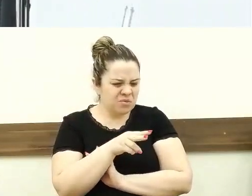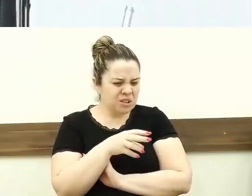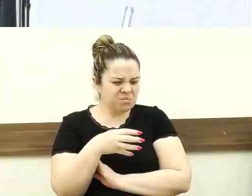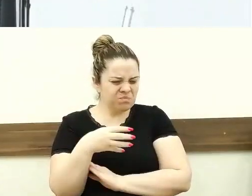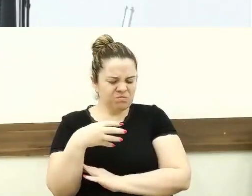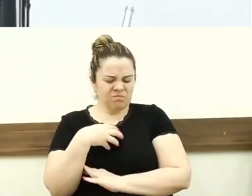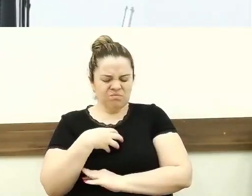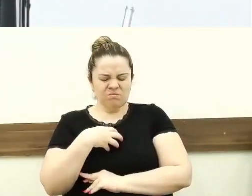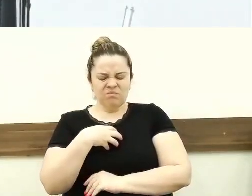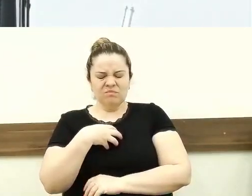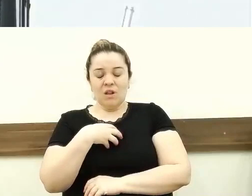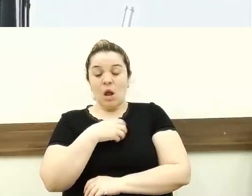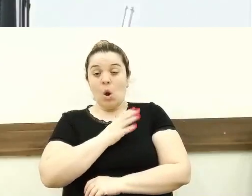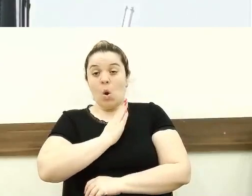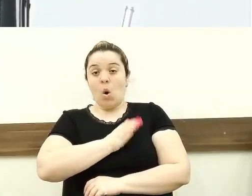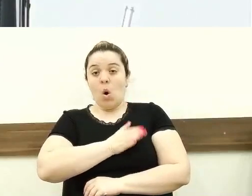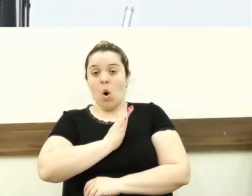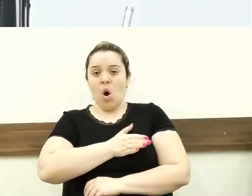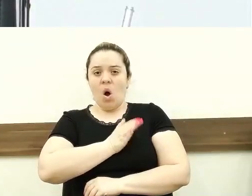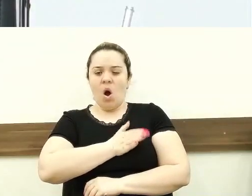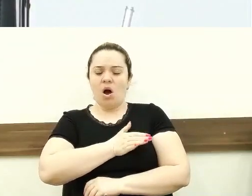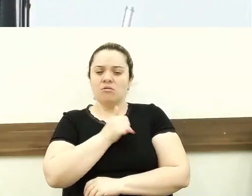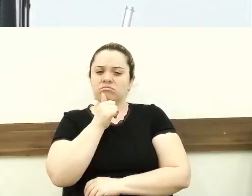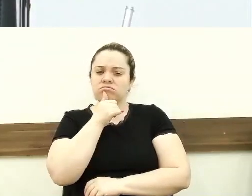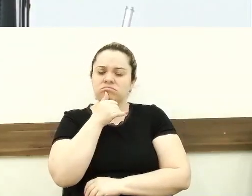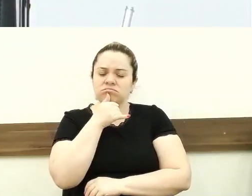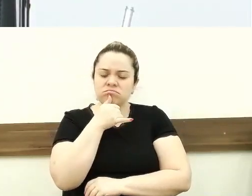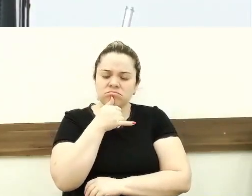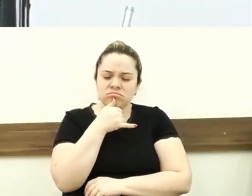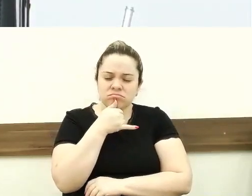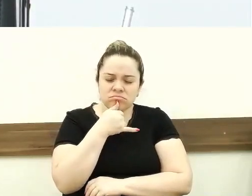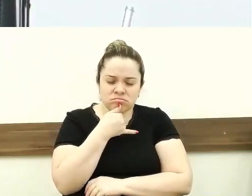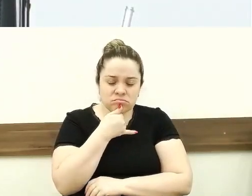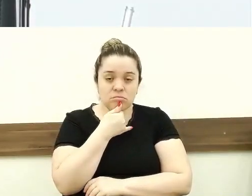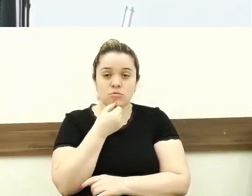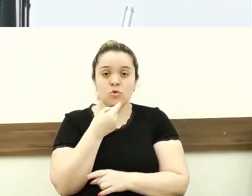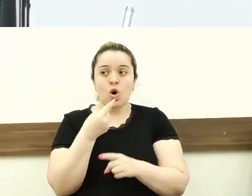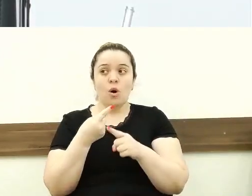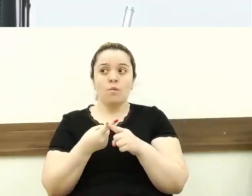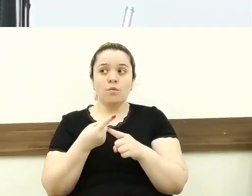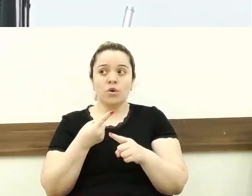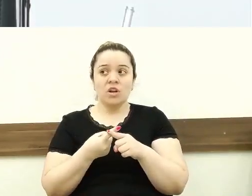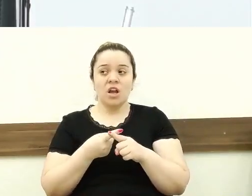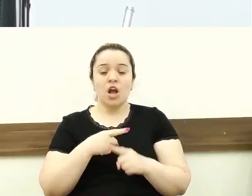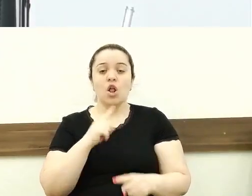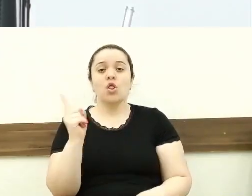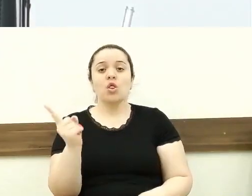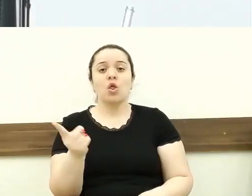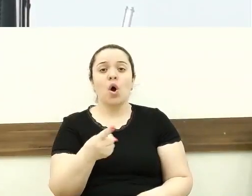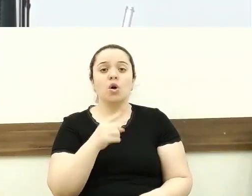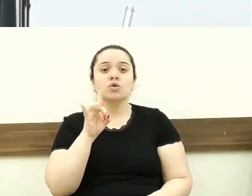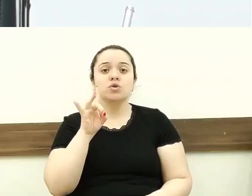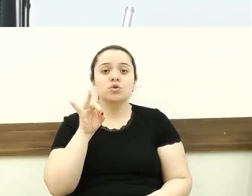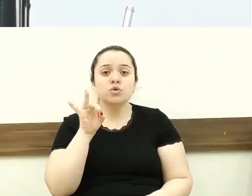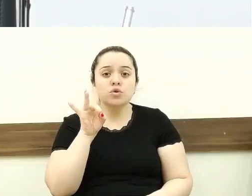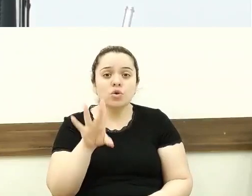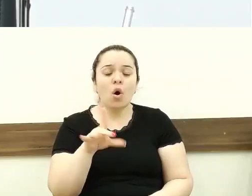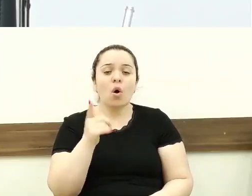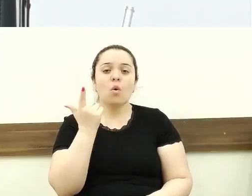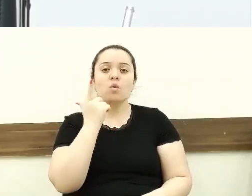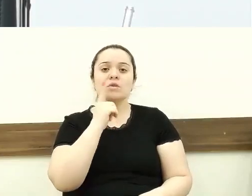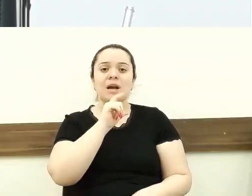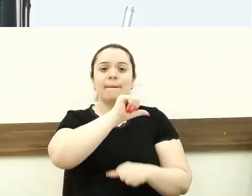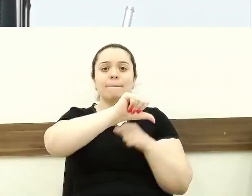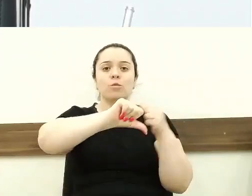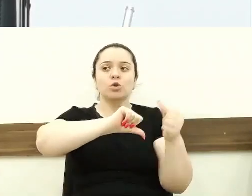Porque nós só conseguimos mudar uma história preservando-a. E, nesse